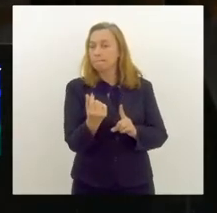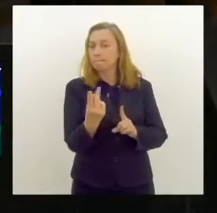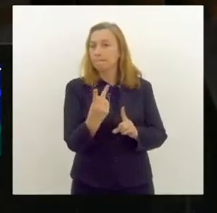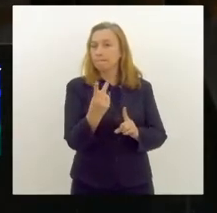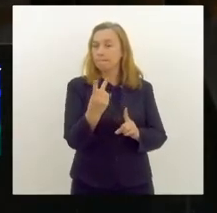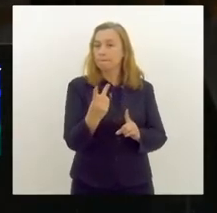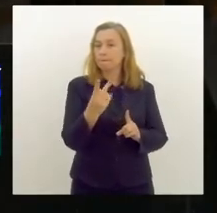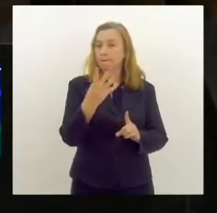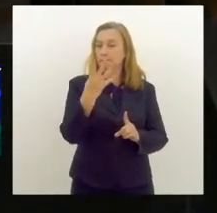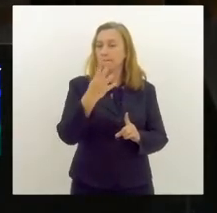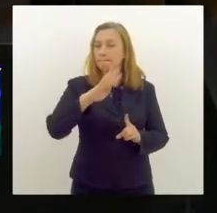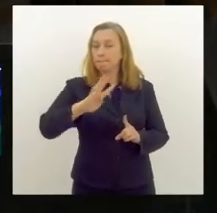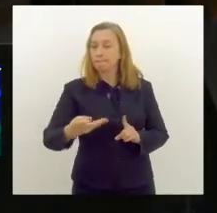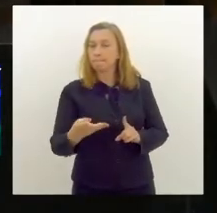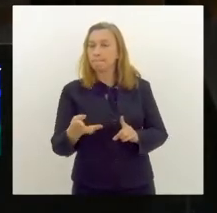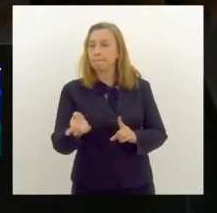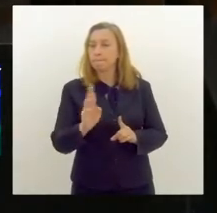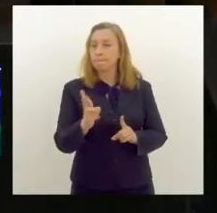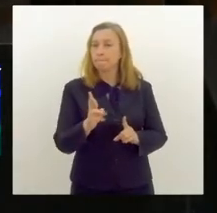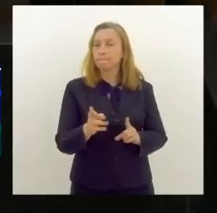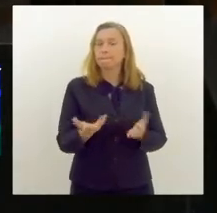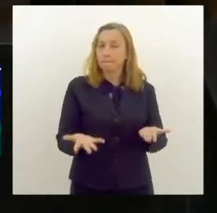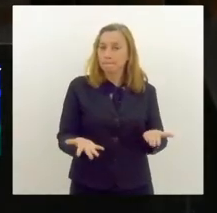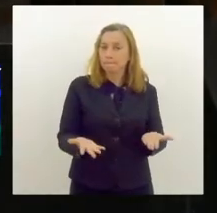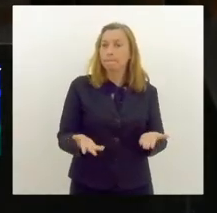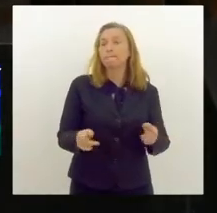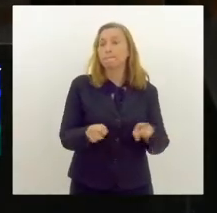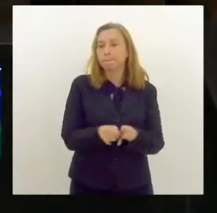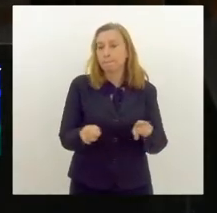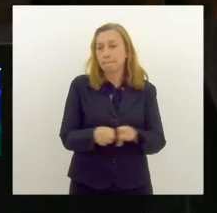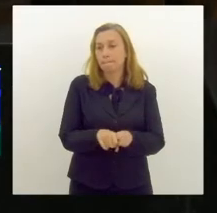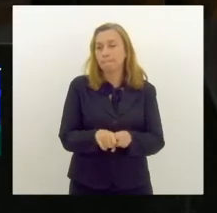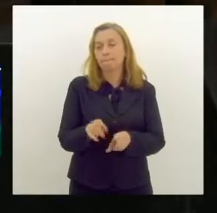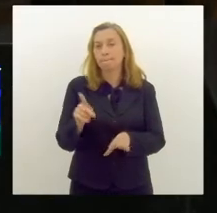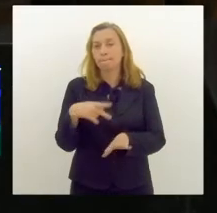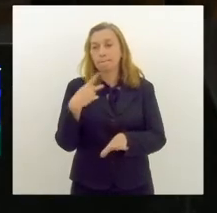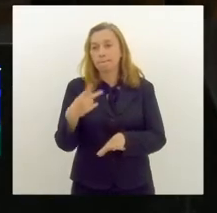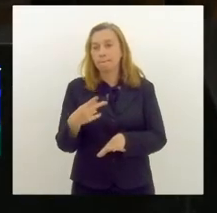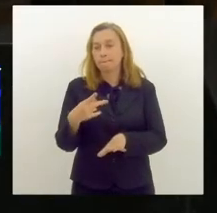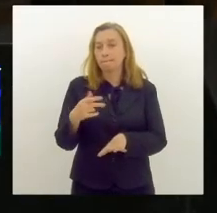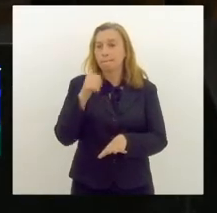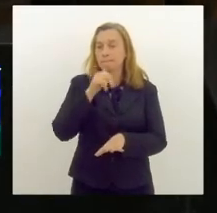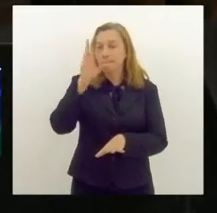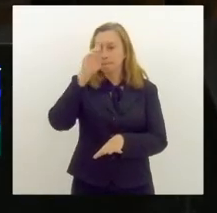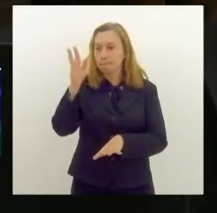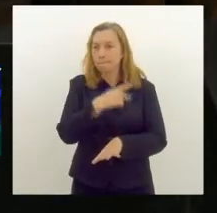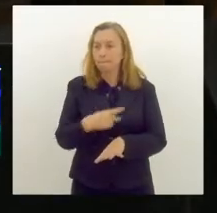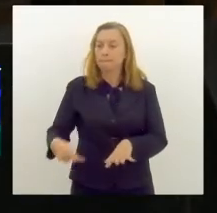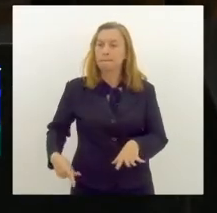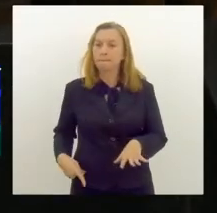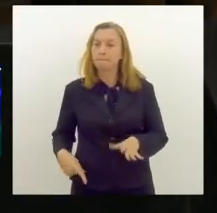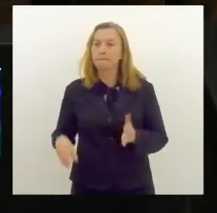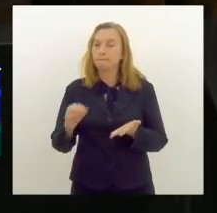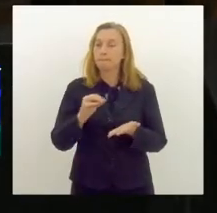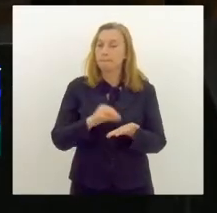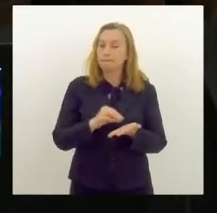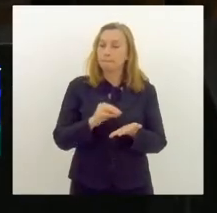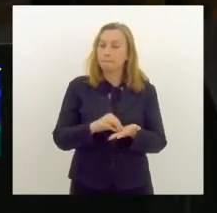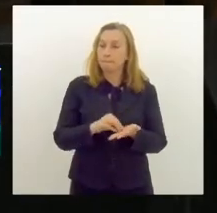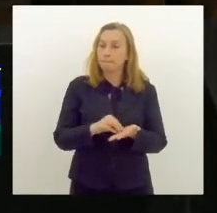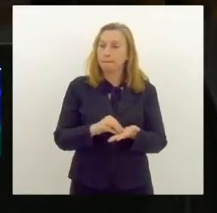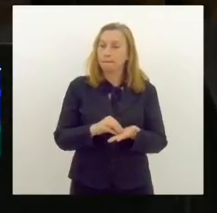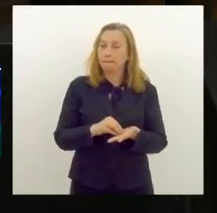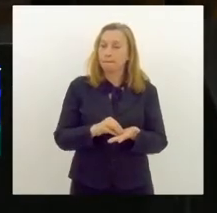R$4.000. Inclusive, se questionou, senhora presidenta, a ausência de justificativa para a contratação